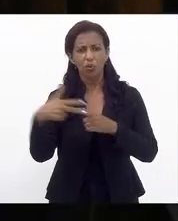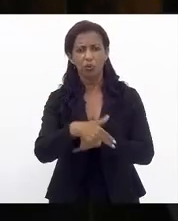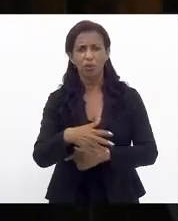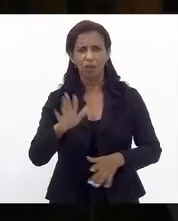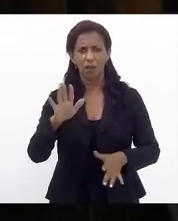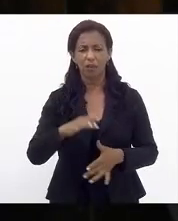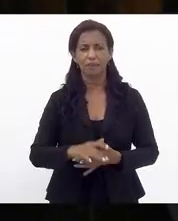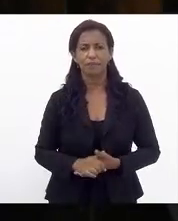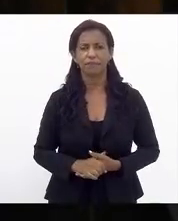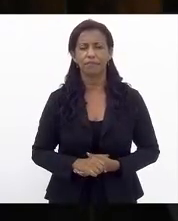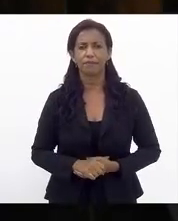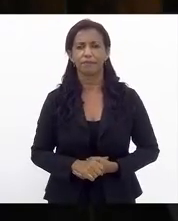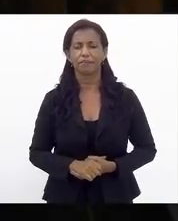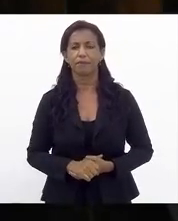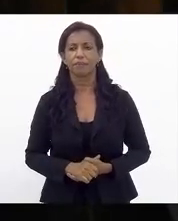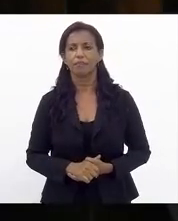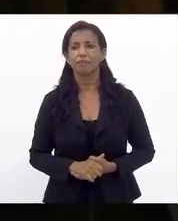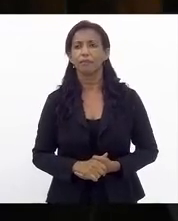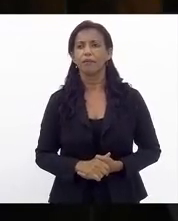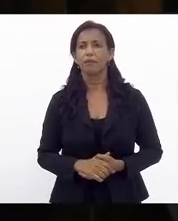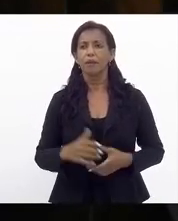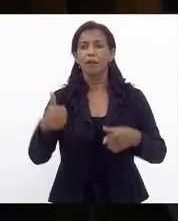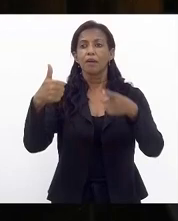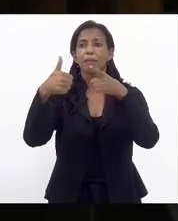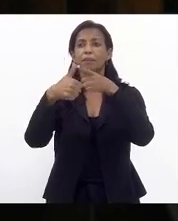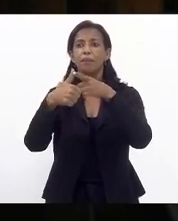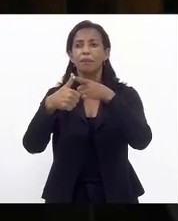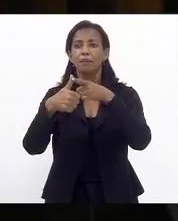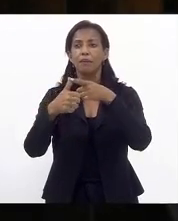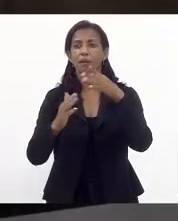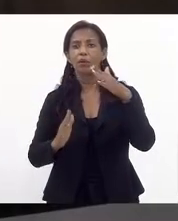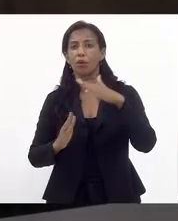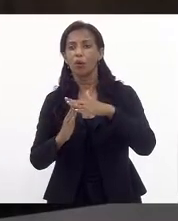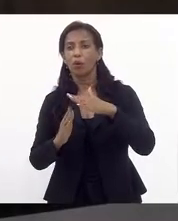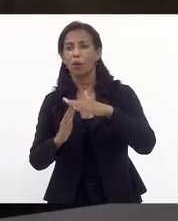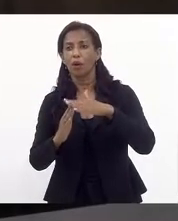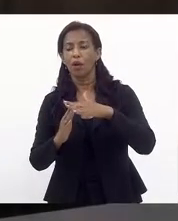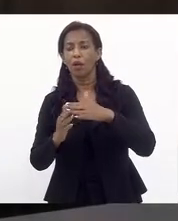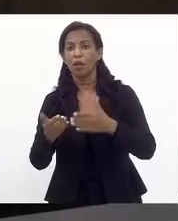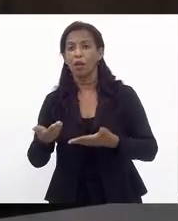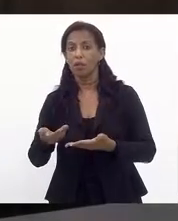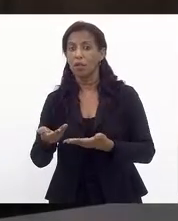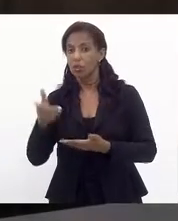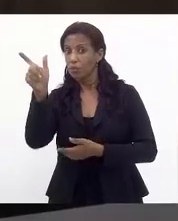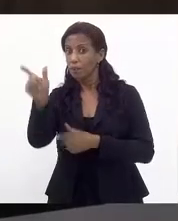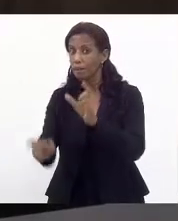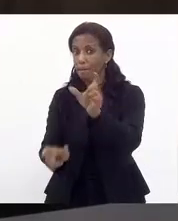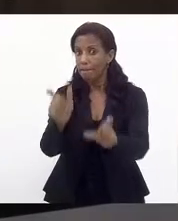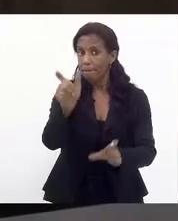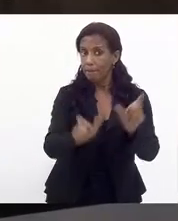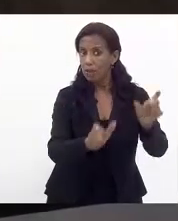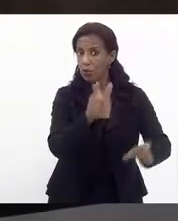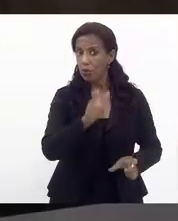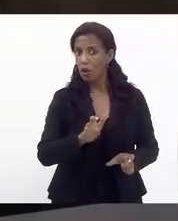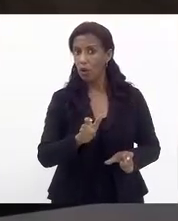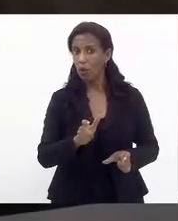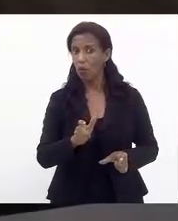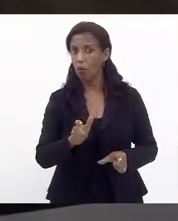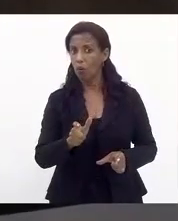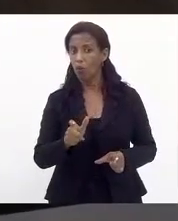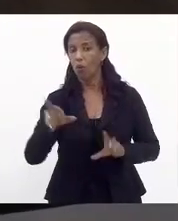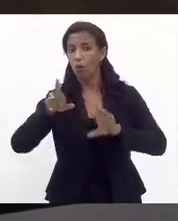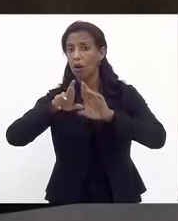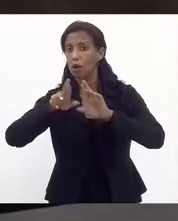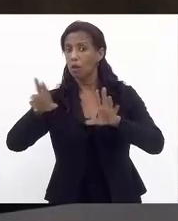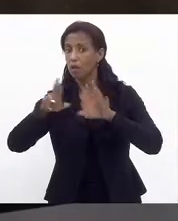vossa excelência quiser por favor primeiro oração discutindo teto de gastos de pessoal preço que fique claro que o teste gasto não